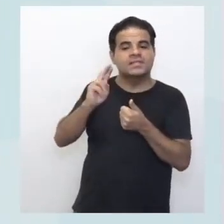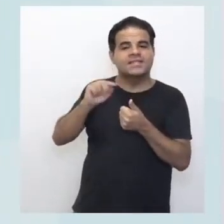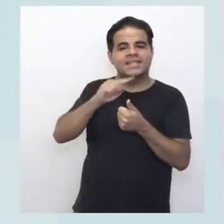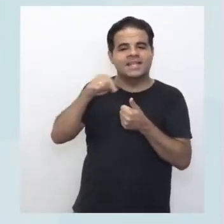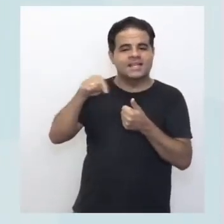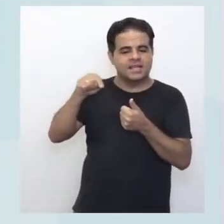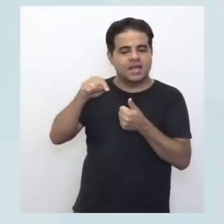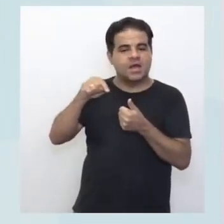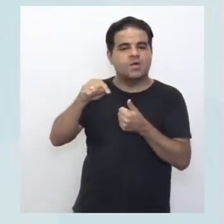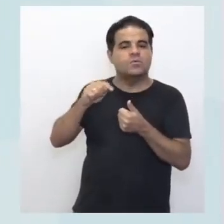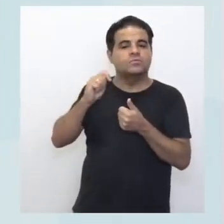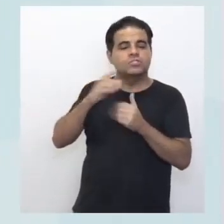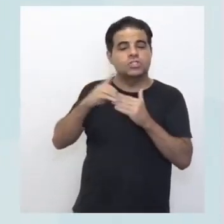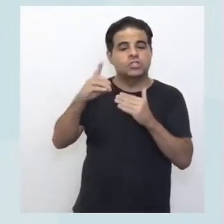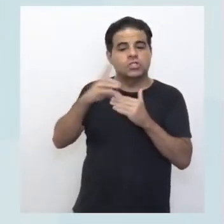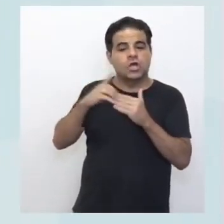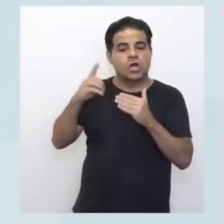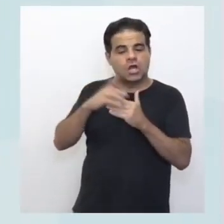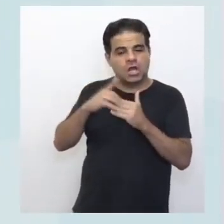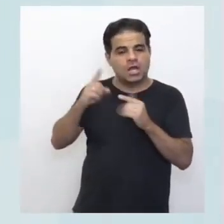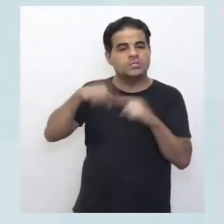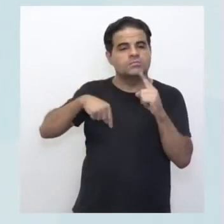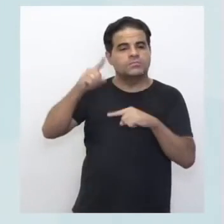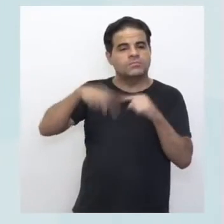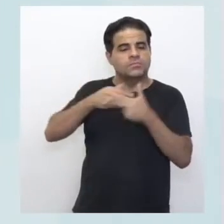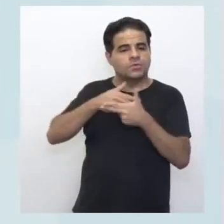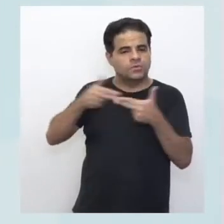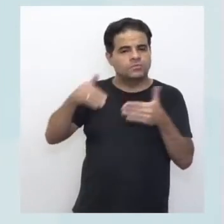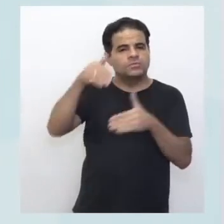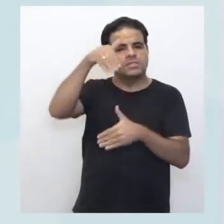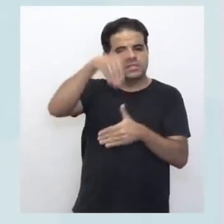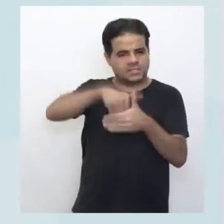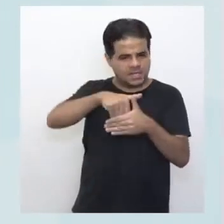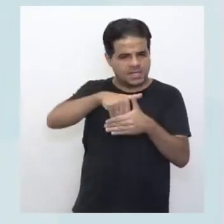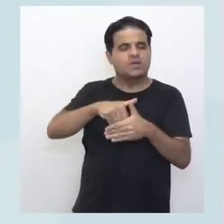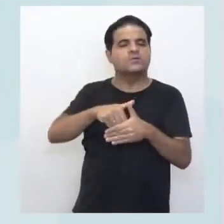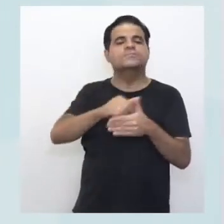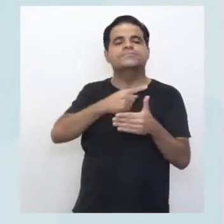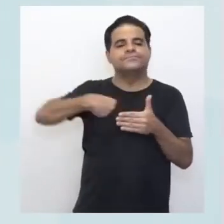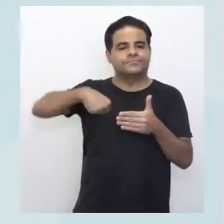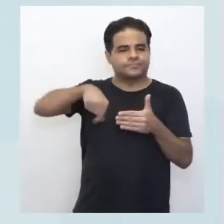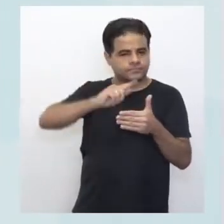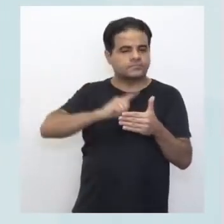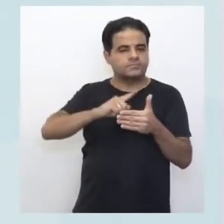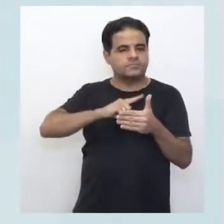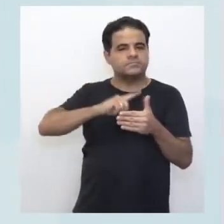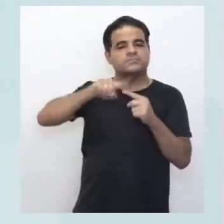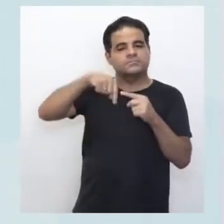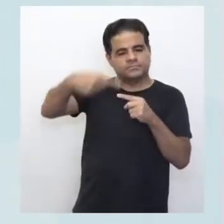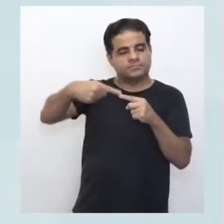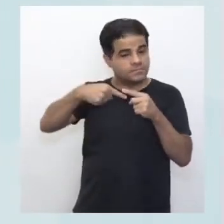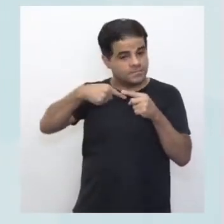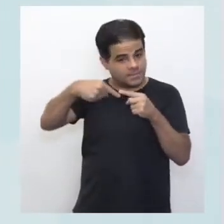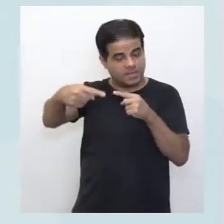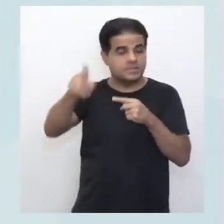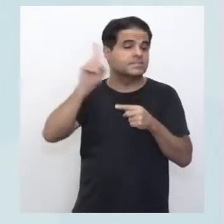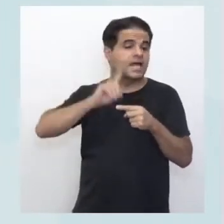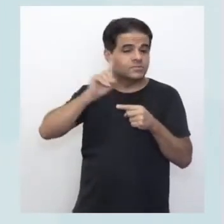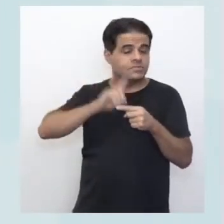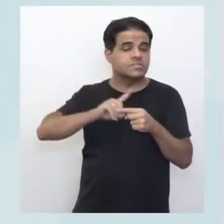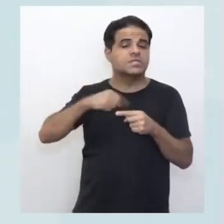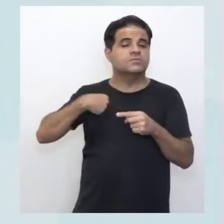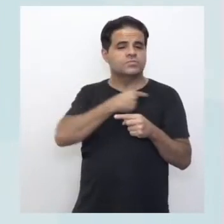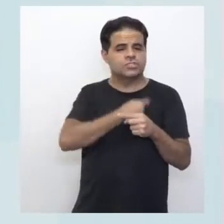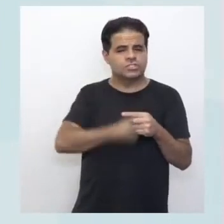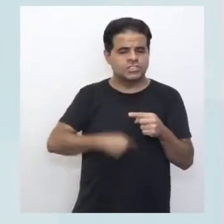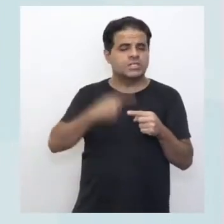800 bilhões de dólares do seu produto interno bruto, né? E nós temos, depois Estados Unidos, China,